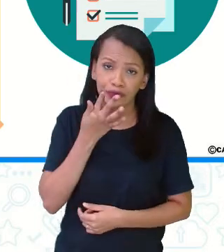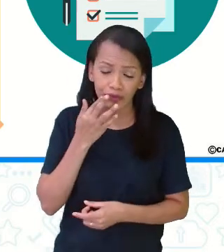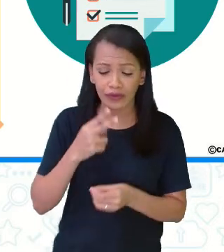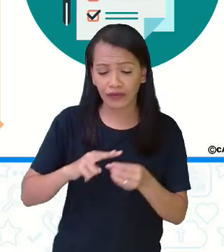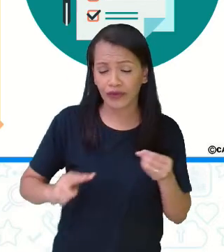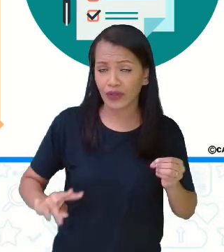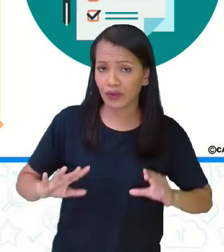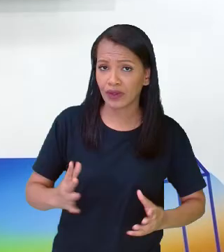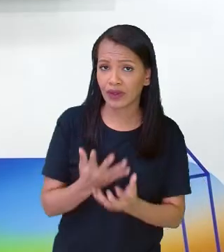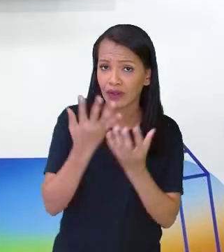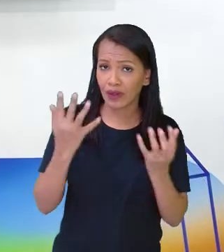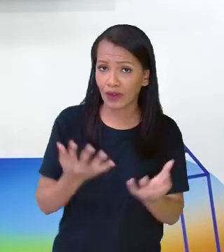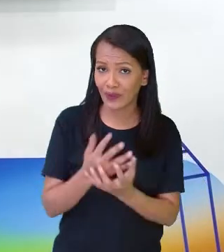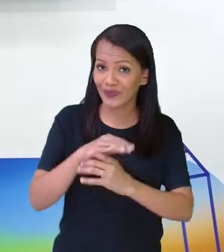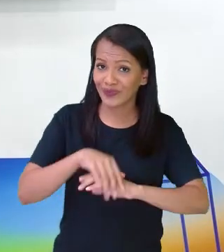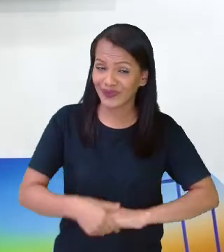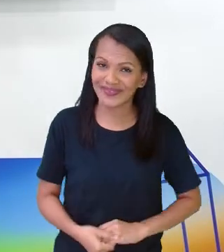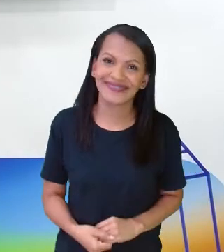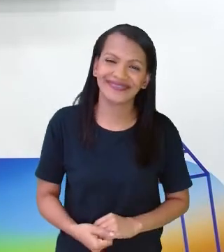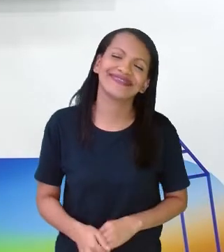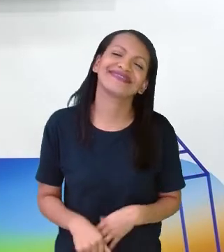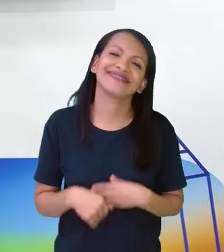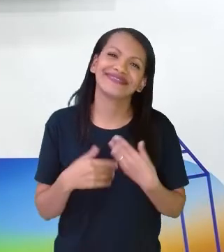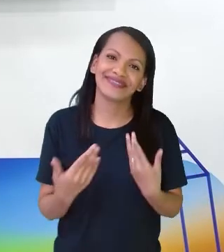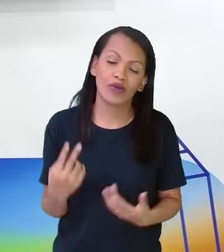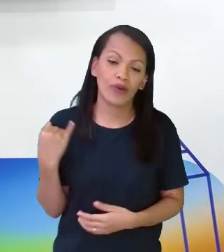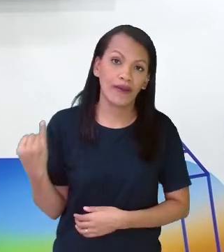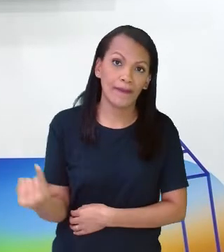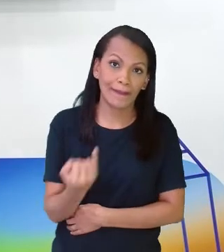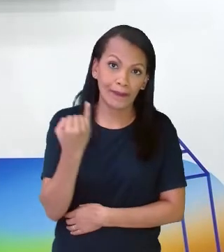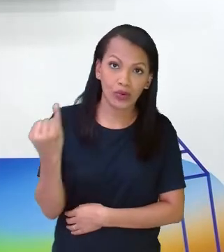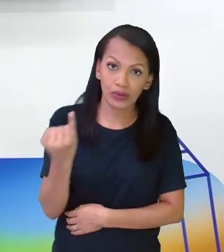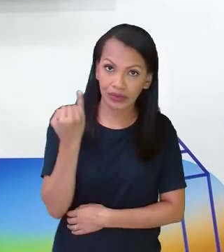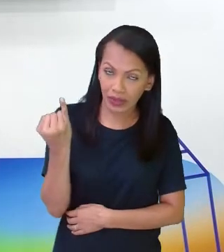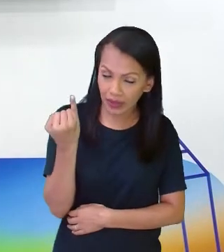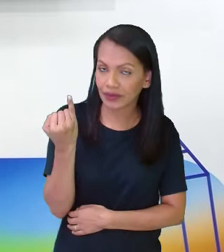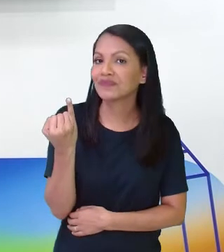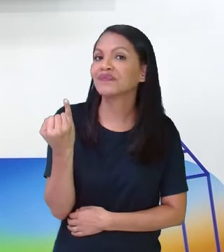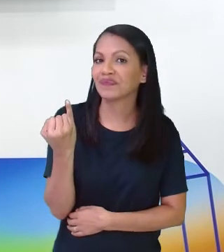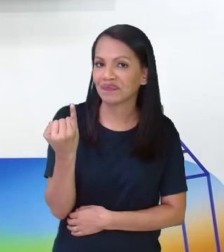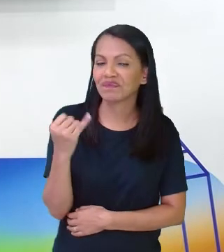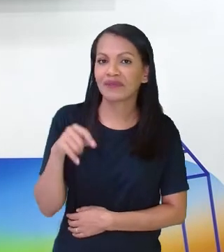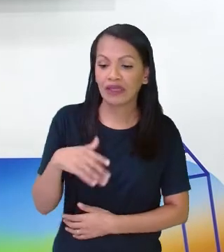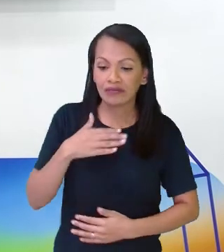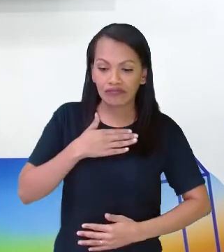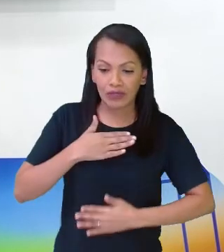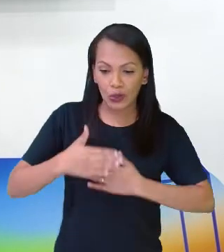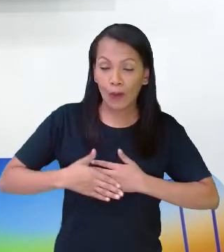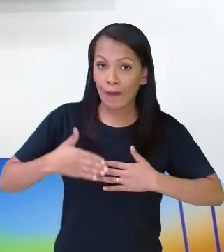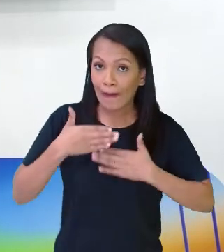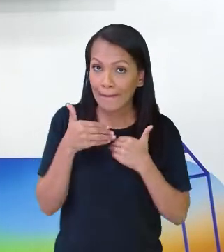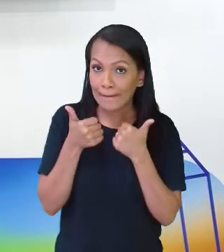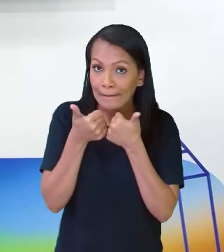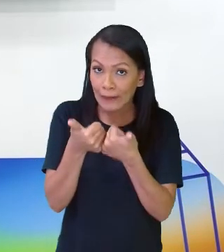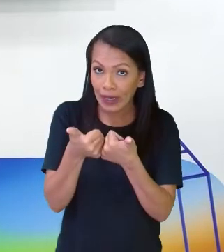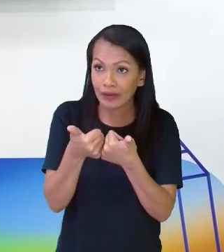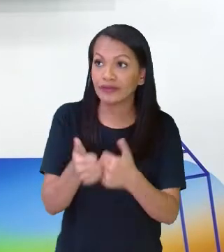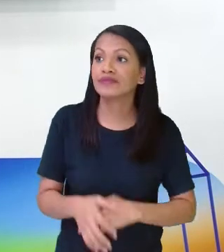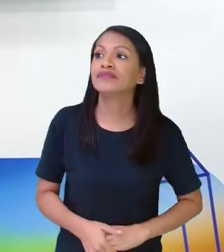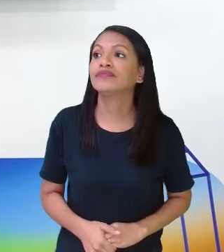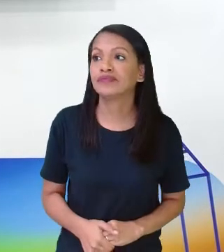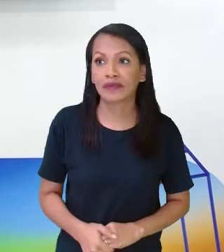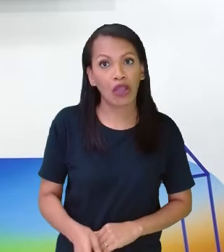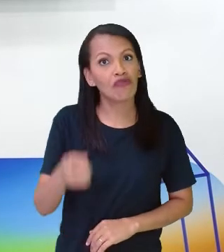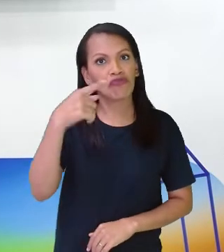verduras e legumes. Então, é importantíssimo para a gente se manter bem. Beleza,